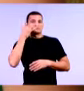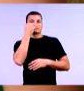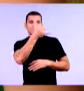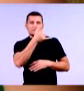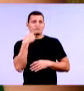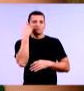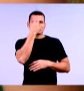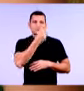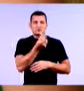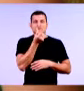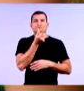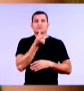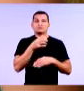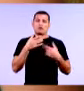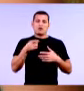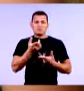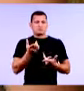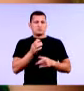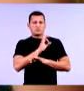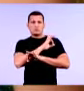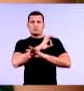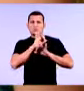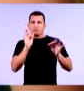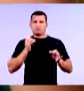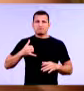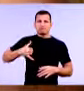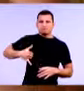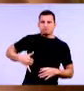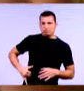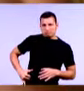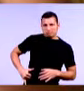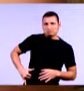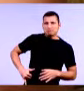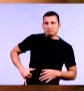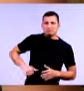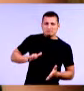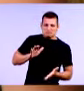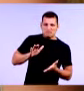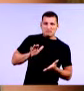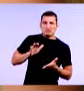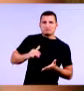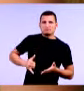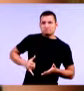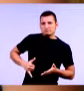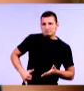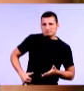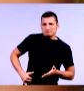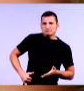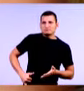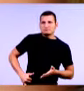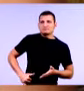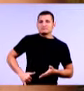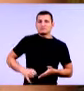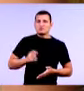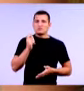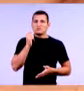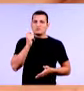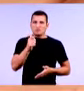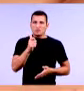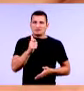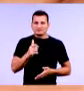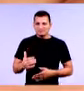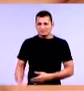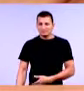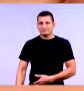horas. Então aquilo era o máximo, a gente andava pendurado na cintura, aquele negócio enorme, quase o tamanho da sua coxa.